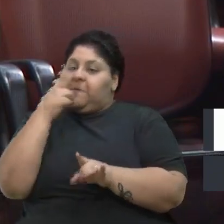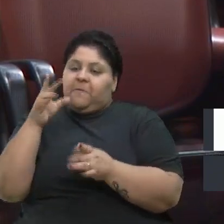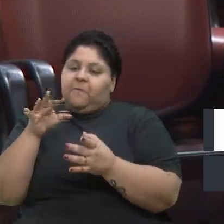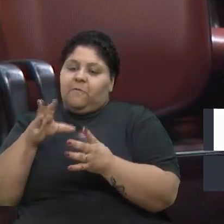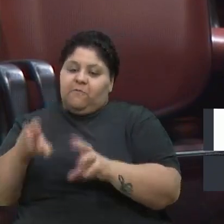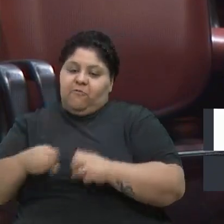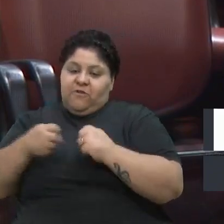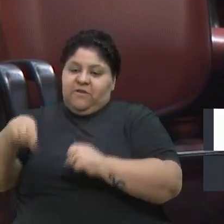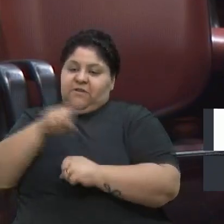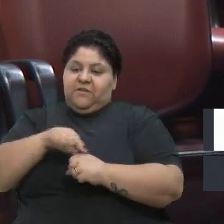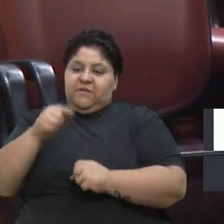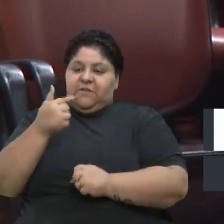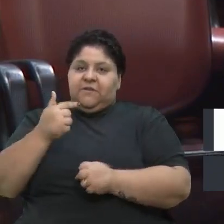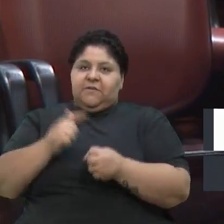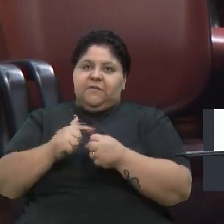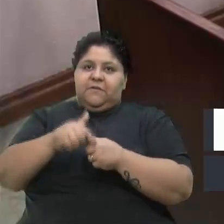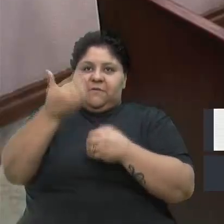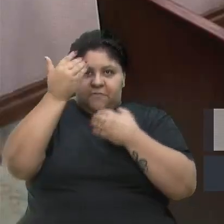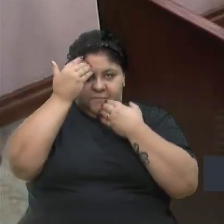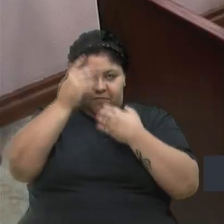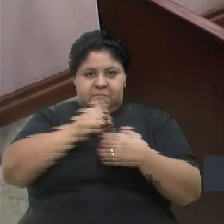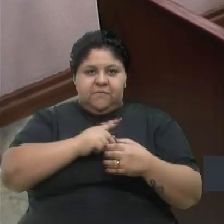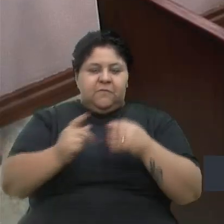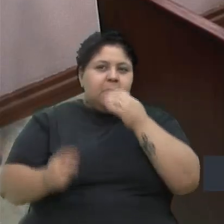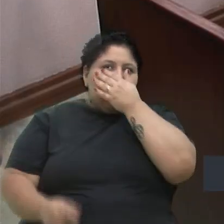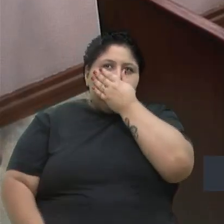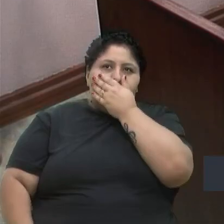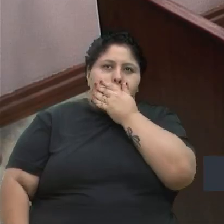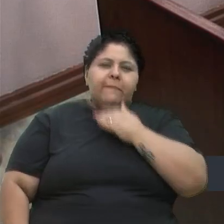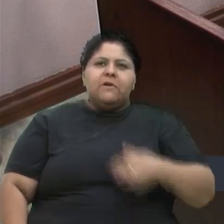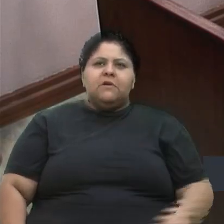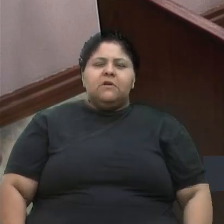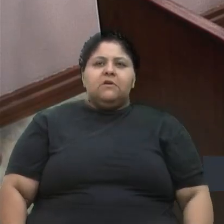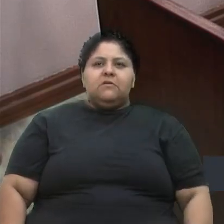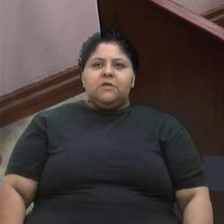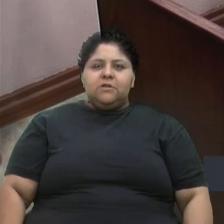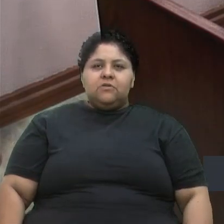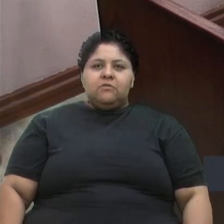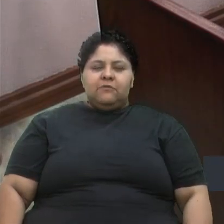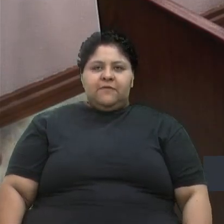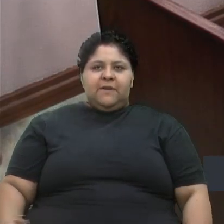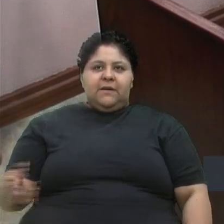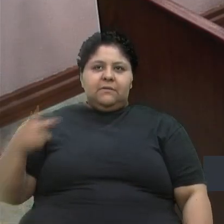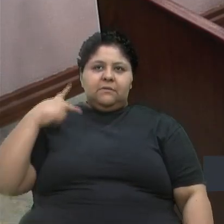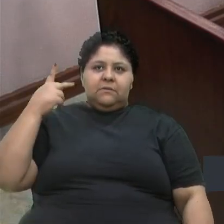nossa cidade. Obrigado, presidente. Obrigado. Vereador Alberto, para declarar voto. Vereador D'Ambrosio.